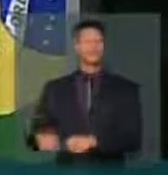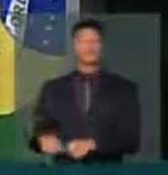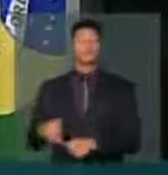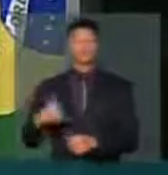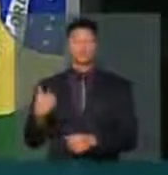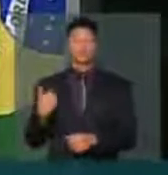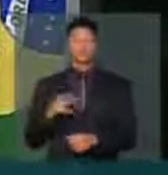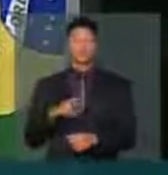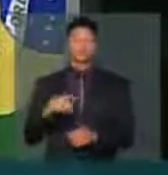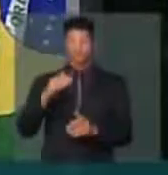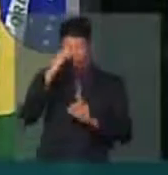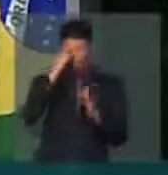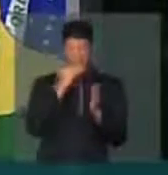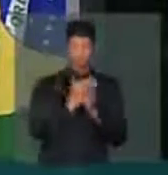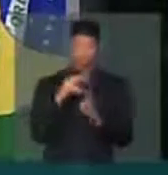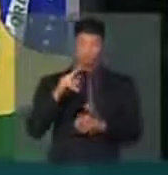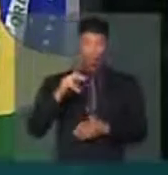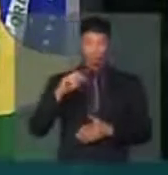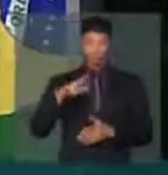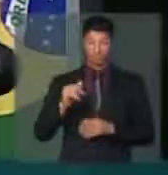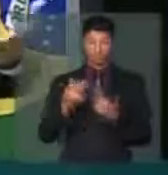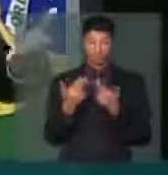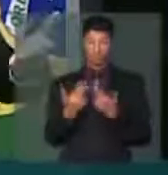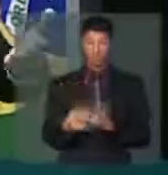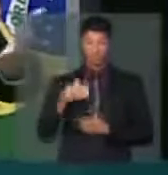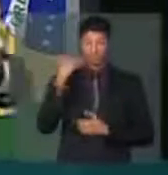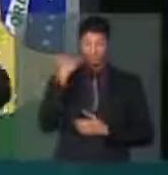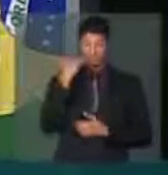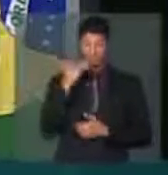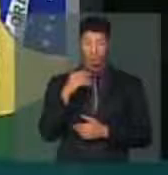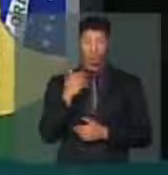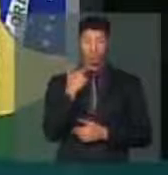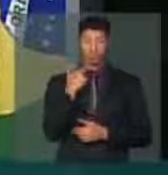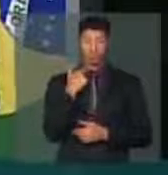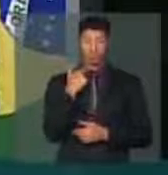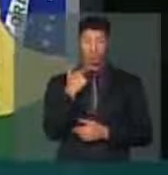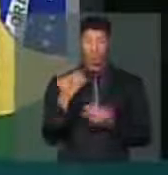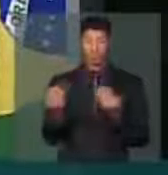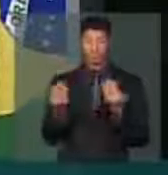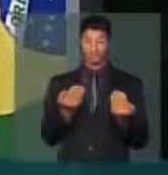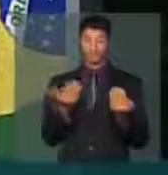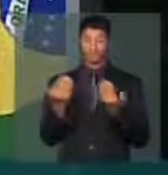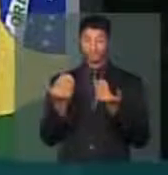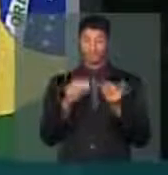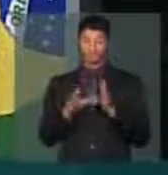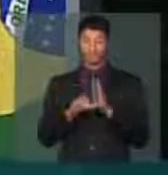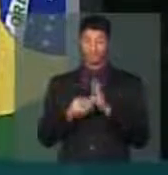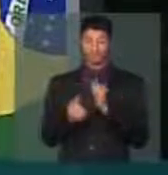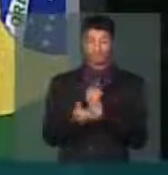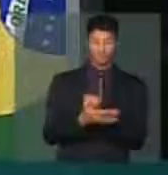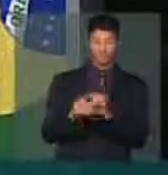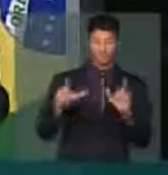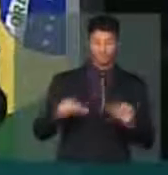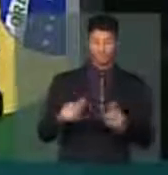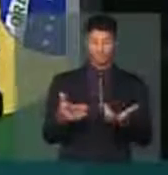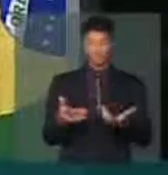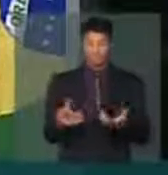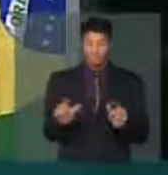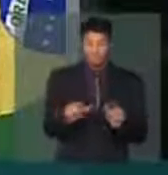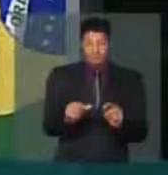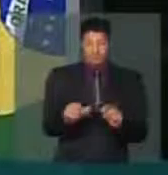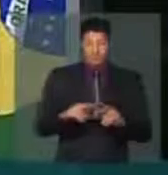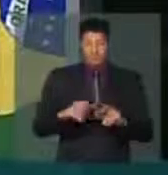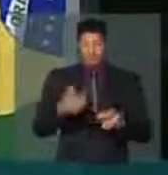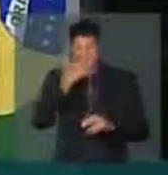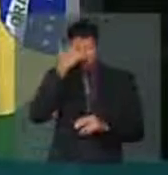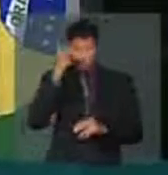Emancipa e ele cumpre a pena como se fosse um adulto. Porque não podemos comparar furtos pequenos, né, com